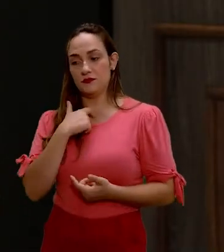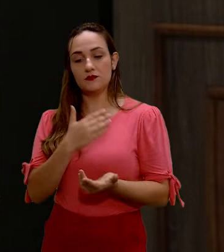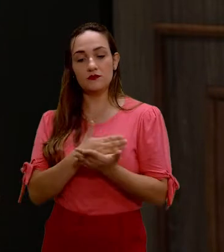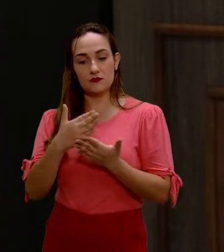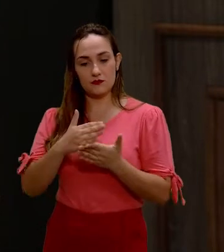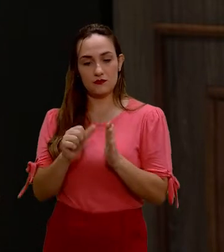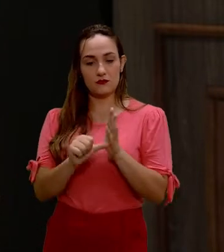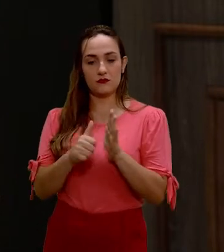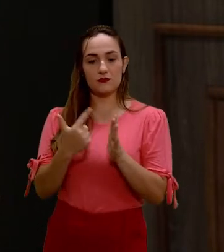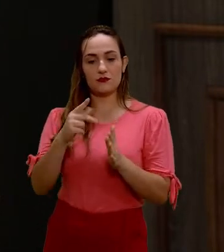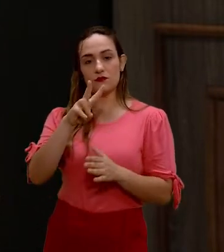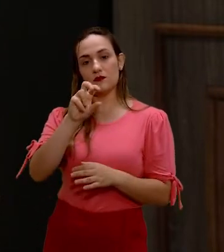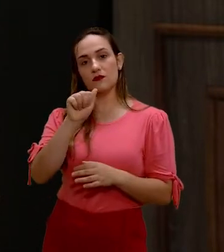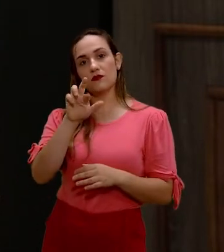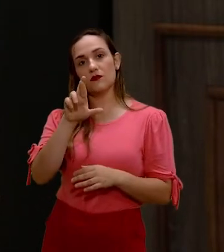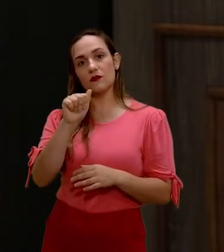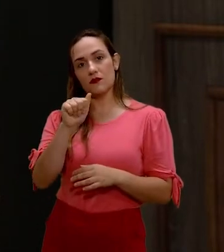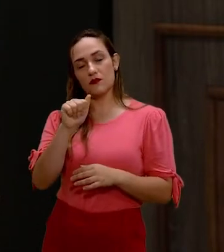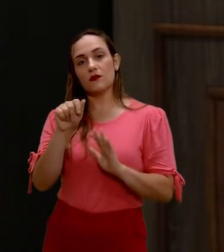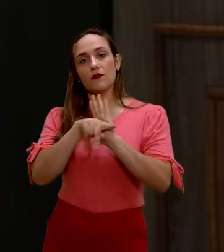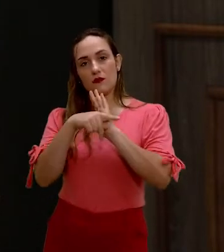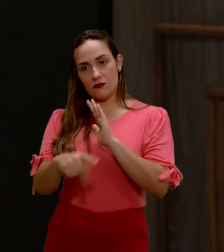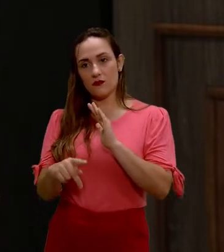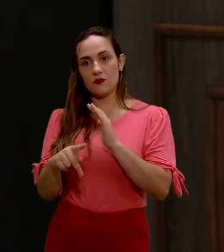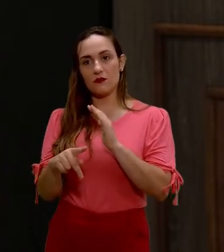segunda vara de execução penal de Campo Grande,